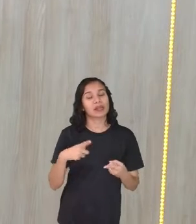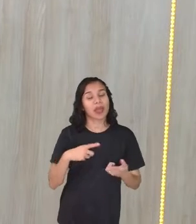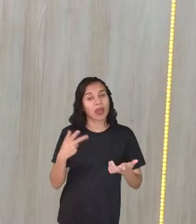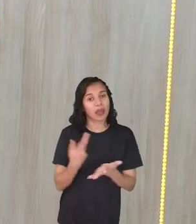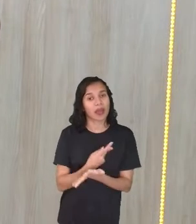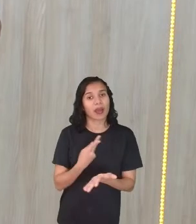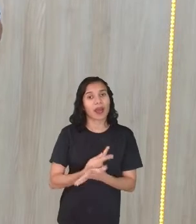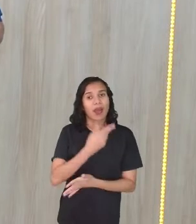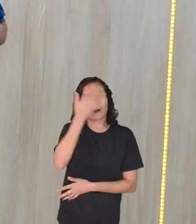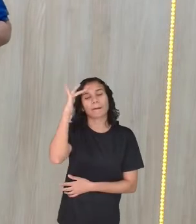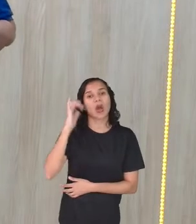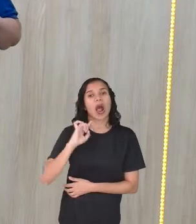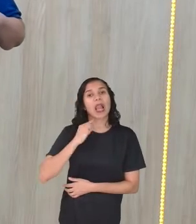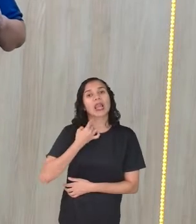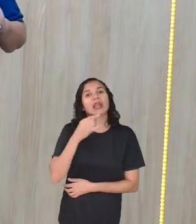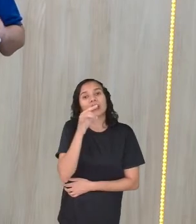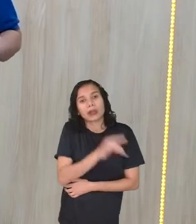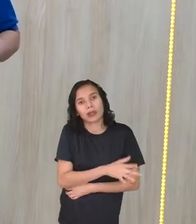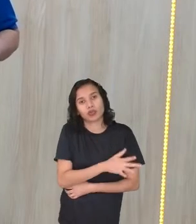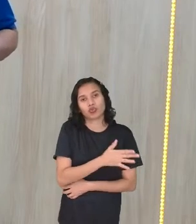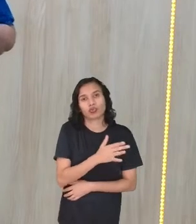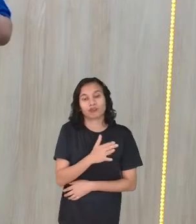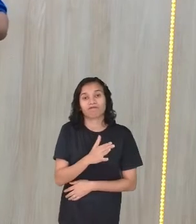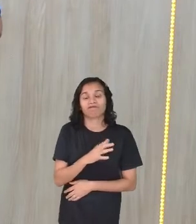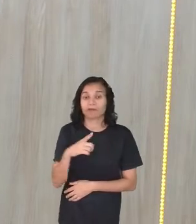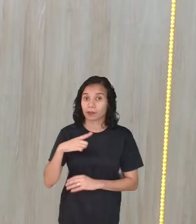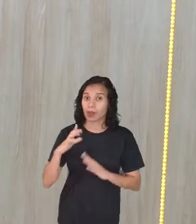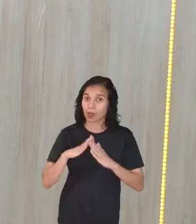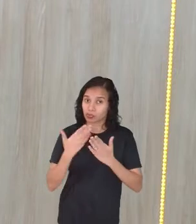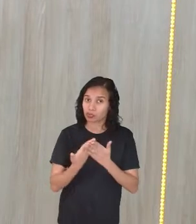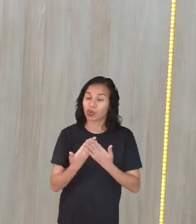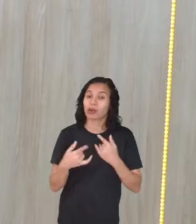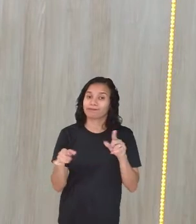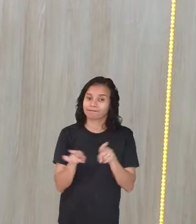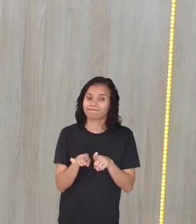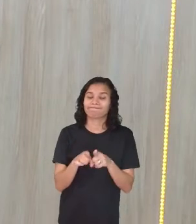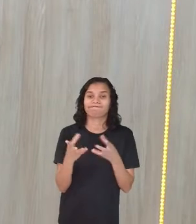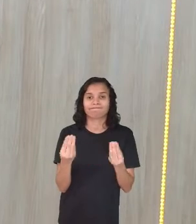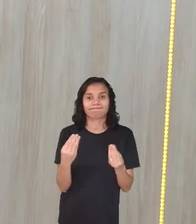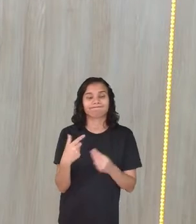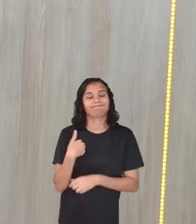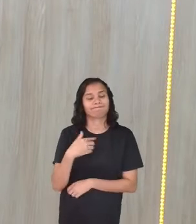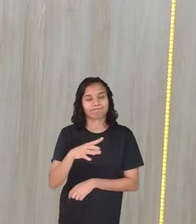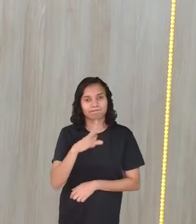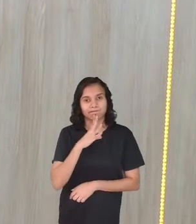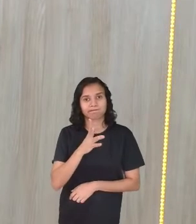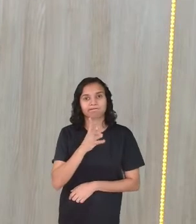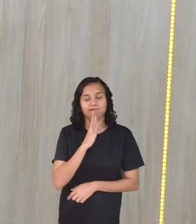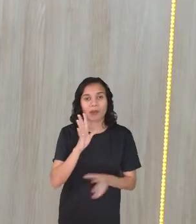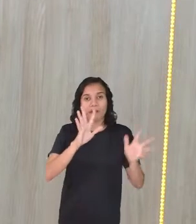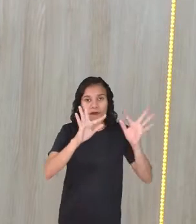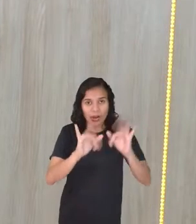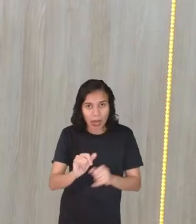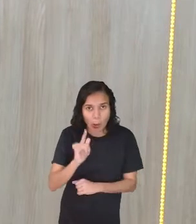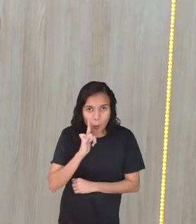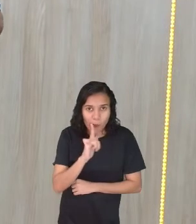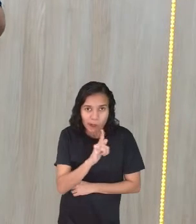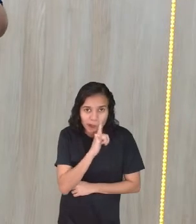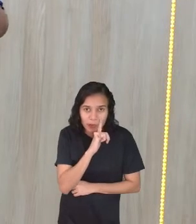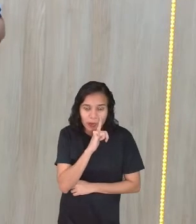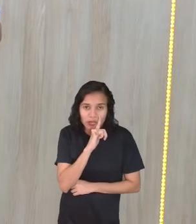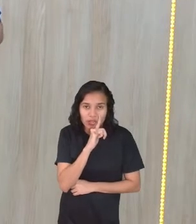a questão aí do lixo. Muitas vezes nas escolas, em algumas escolas que eu conheço, no final da merenda,